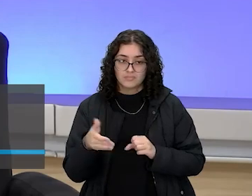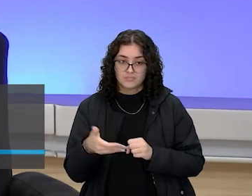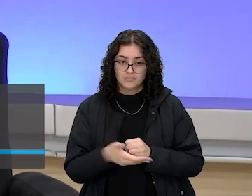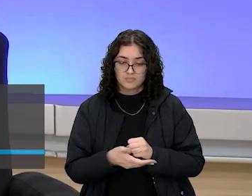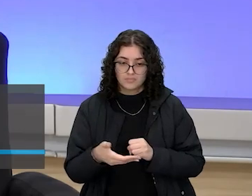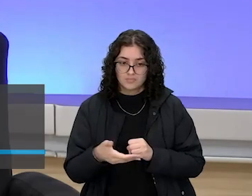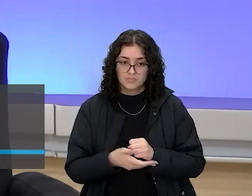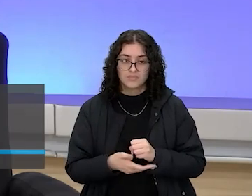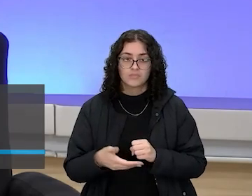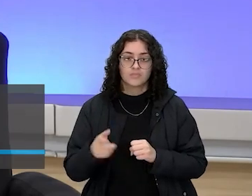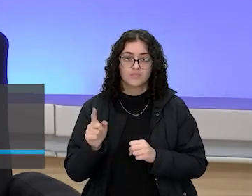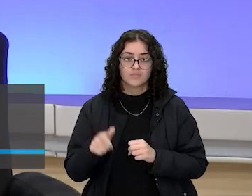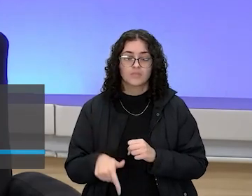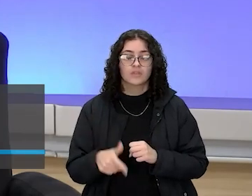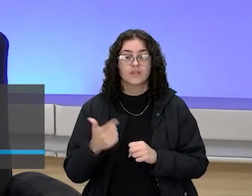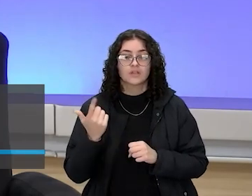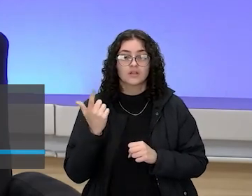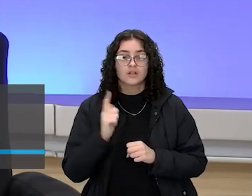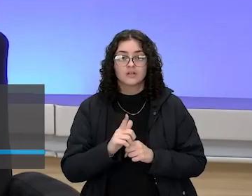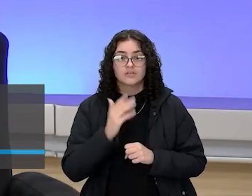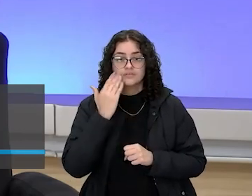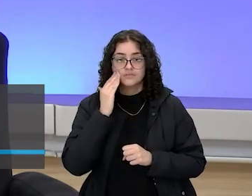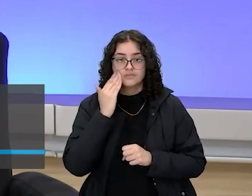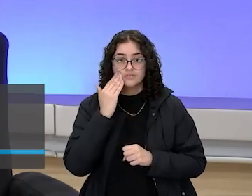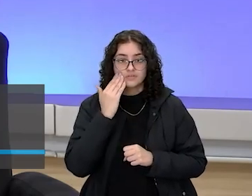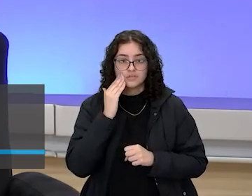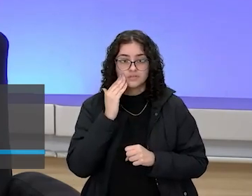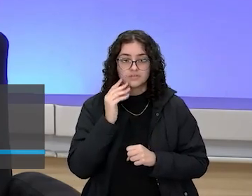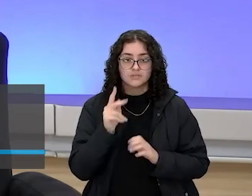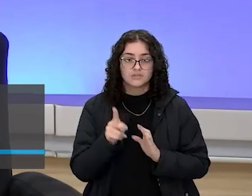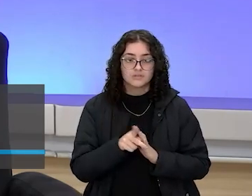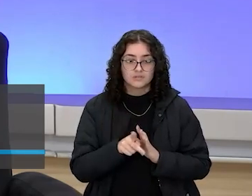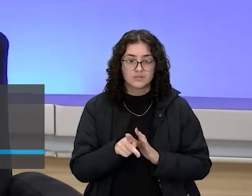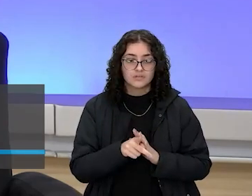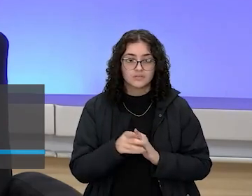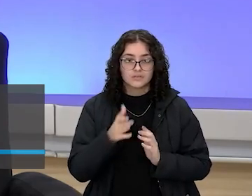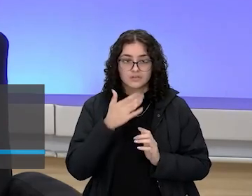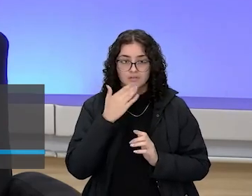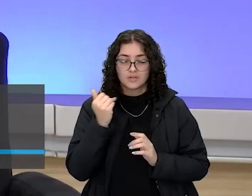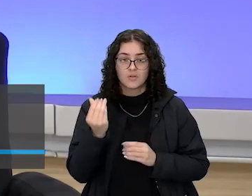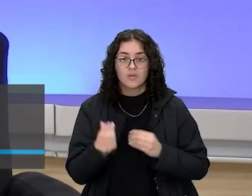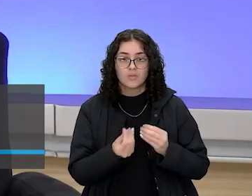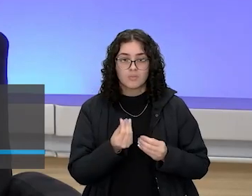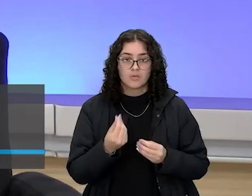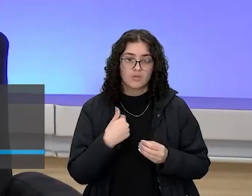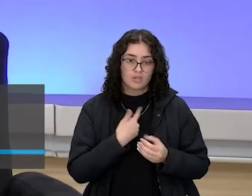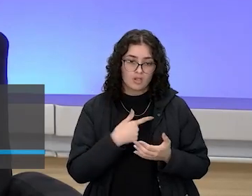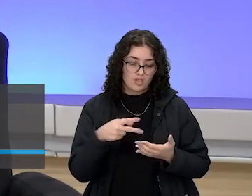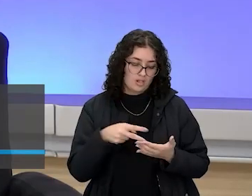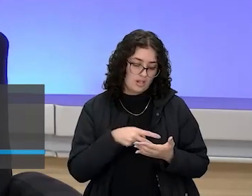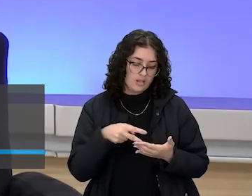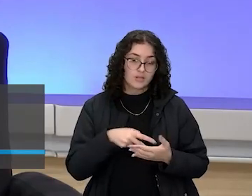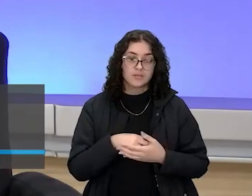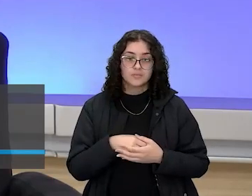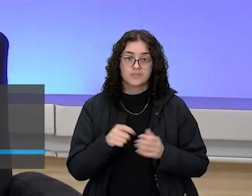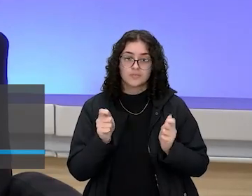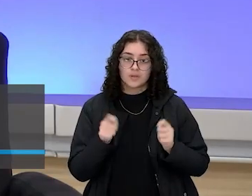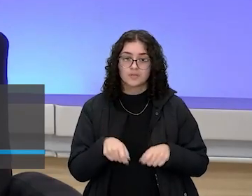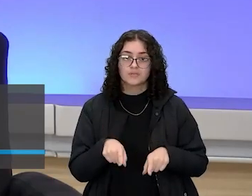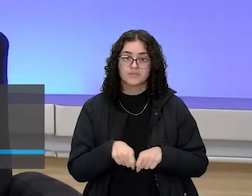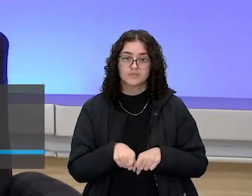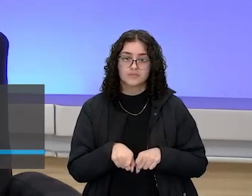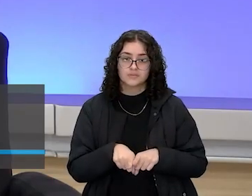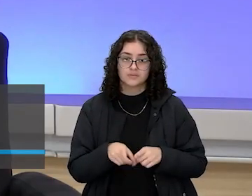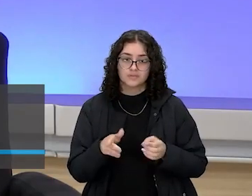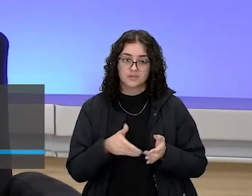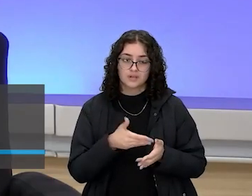básica, para que a gente possa ter um entendimento melhor daquilo que nós estamos lendo. Pode ser também